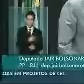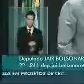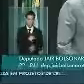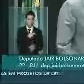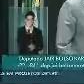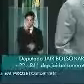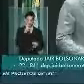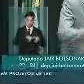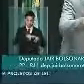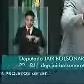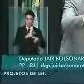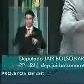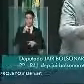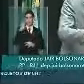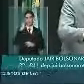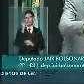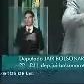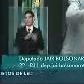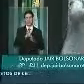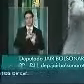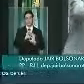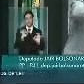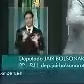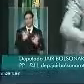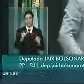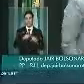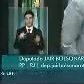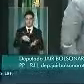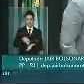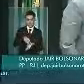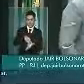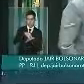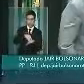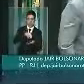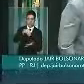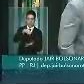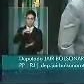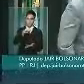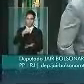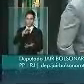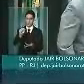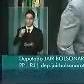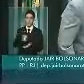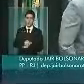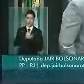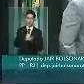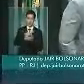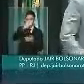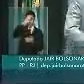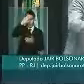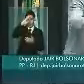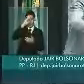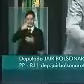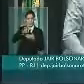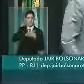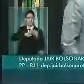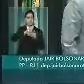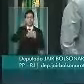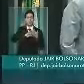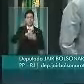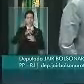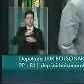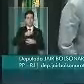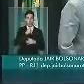político. Agora, em nenhum momento a moção da esquerda, apoiando Cuba, citou, né, o